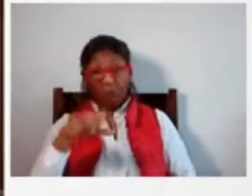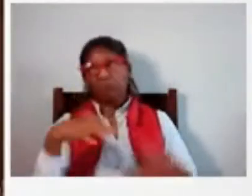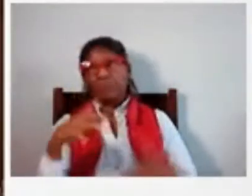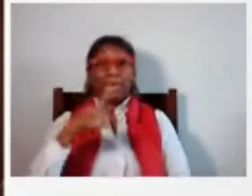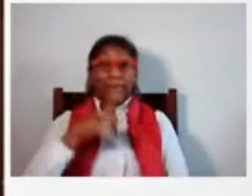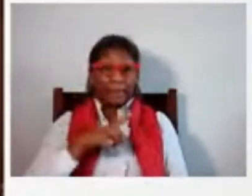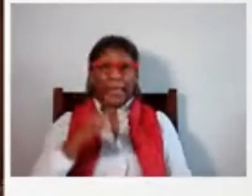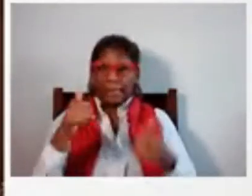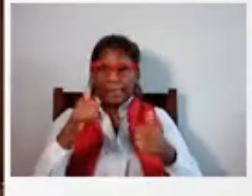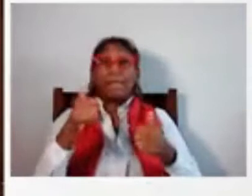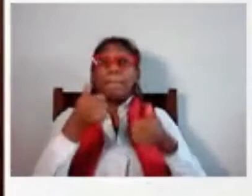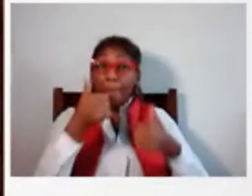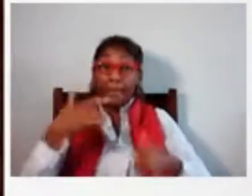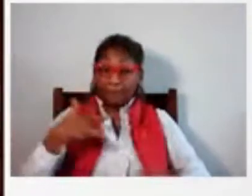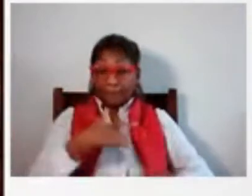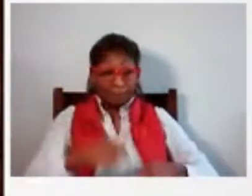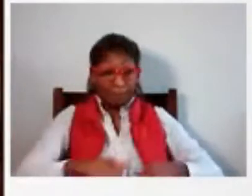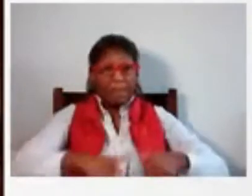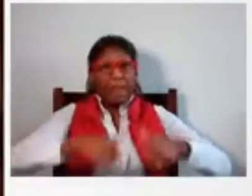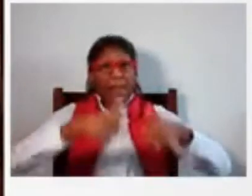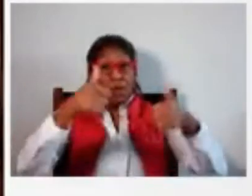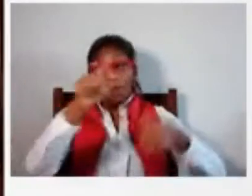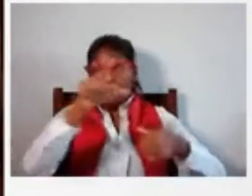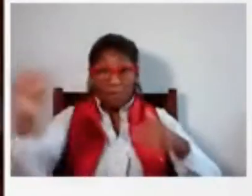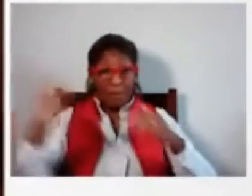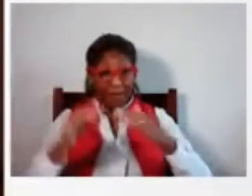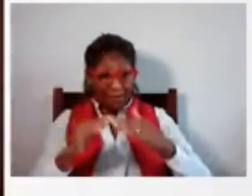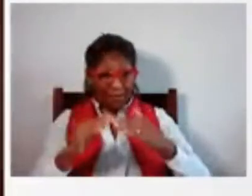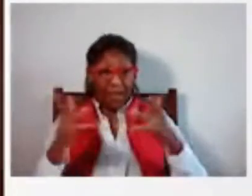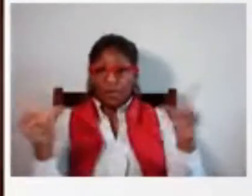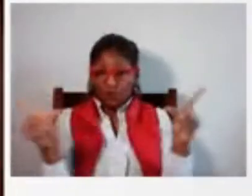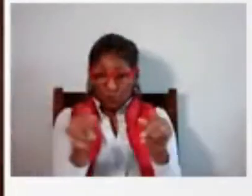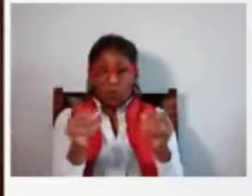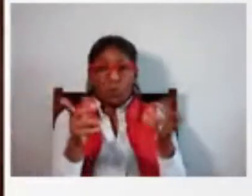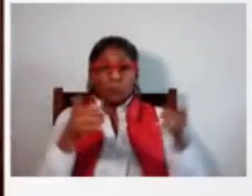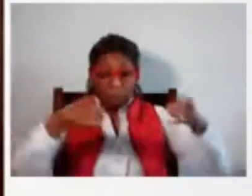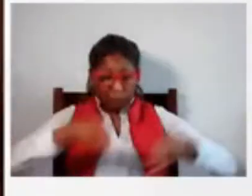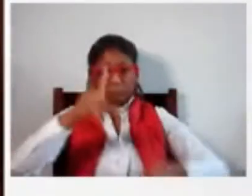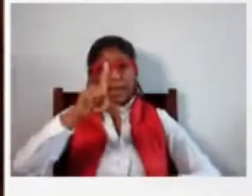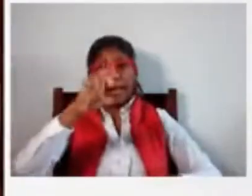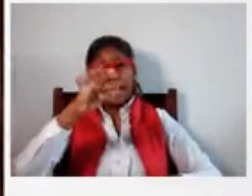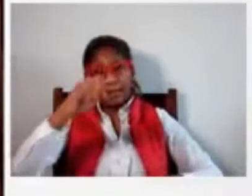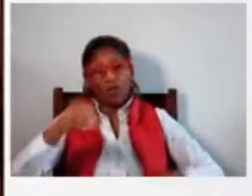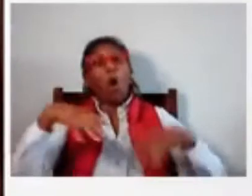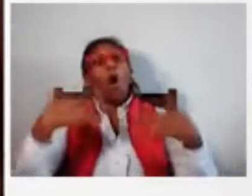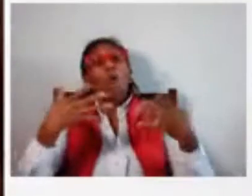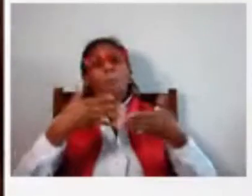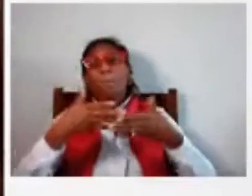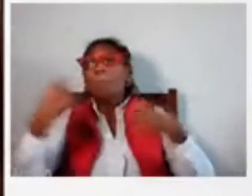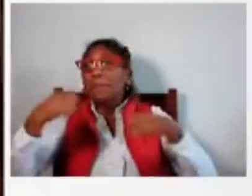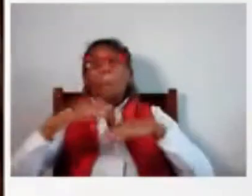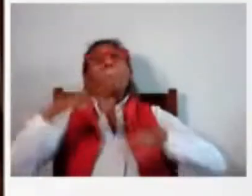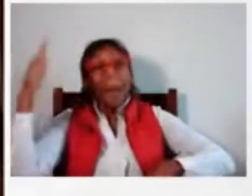com isso tem outros indicadores como diminuição de leitos livres, diminuição de oferta de atendimento, portanto,